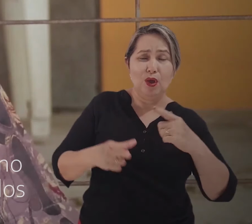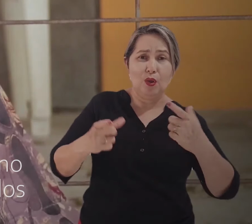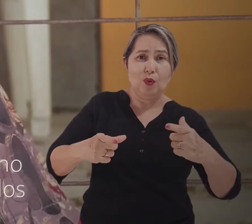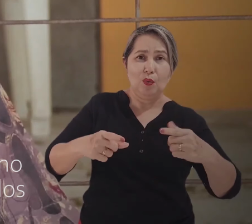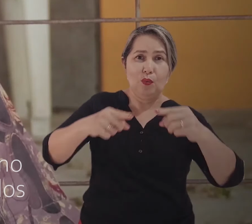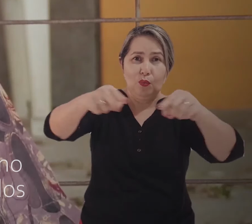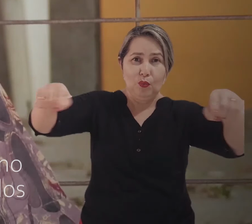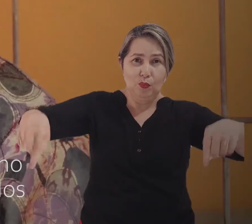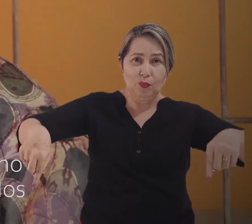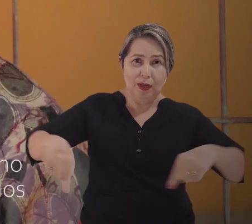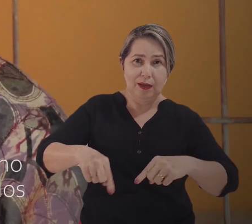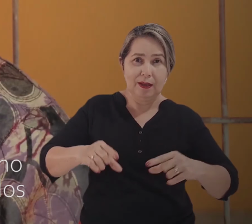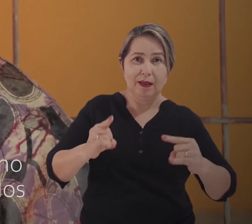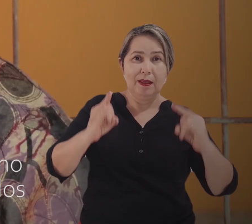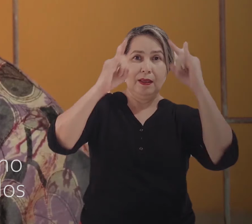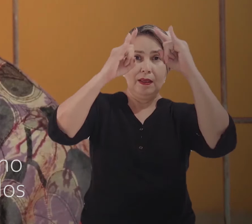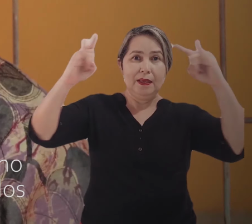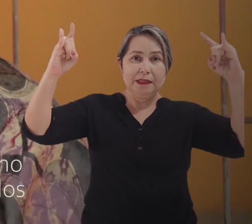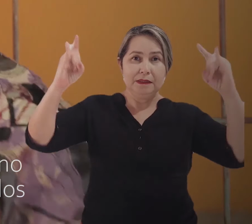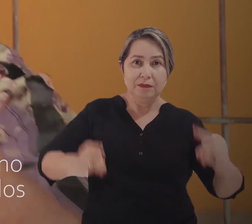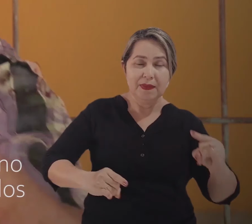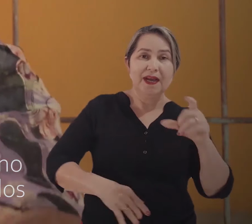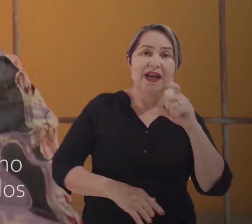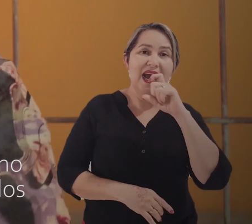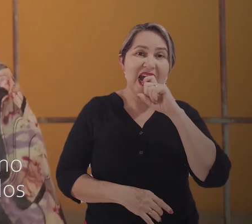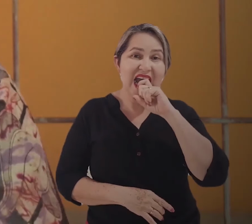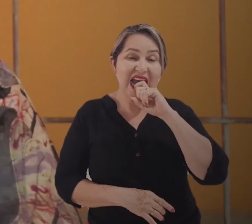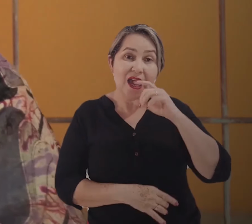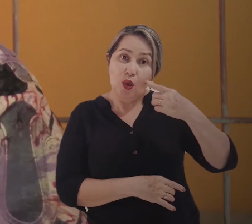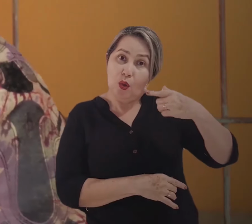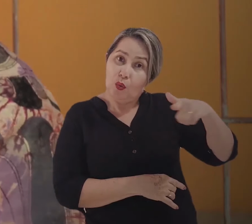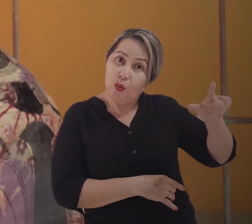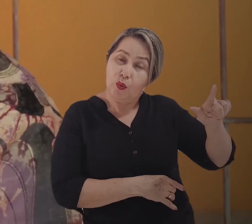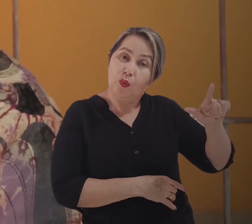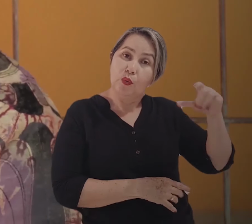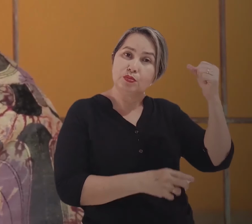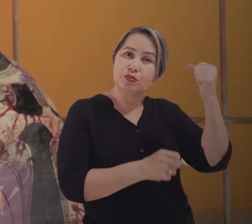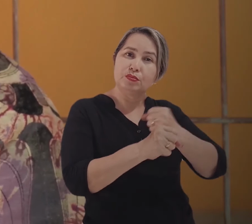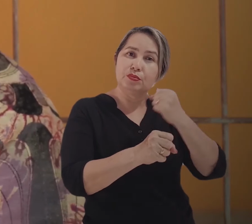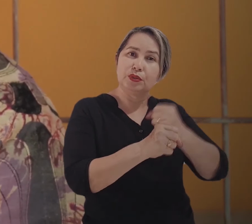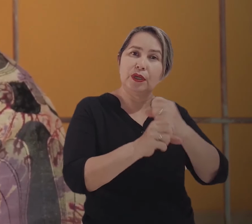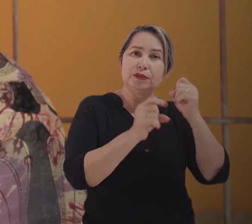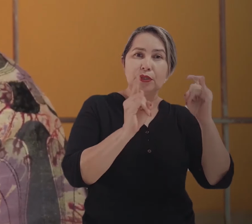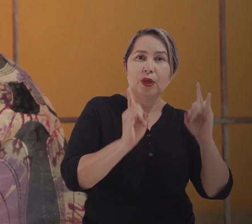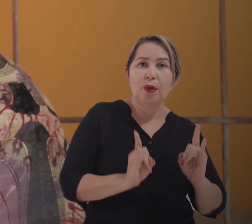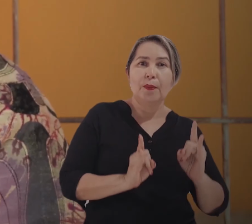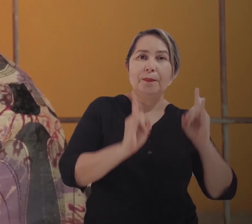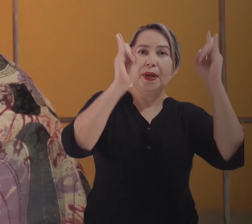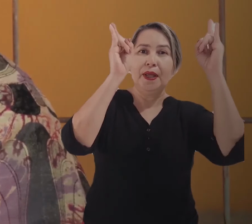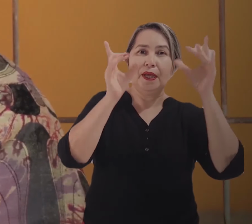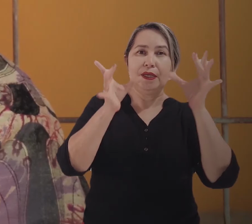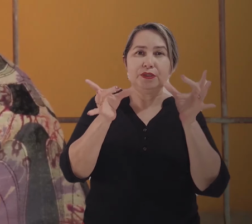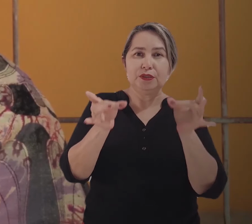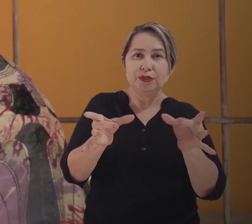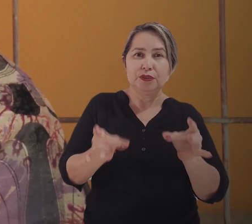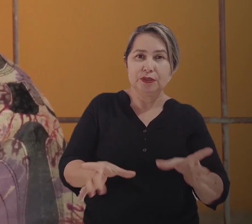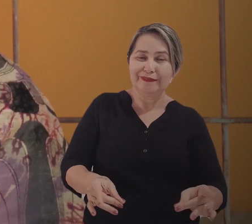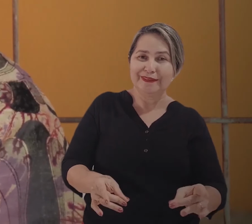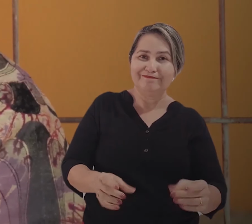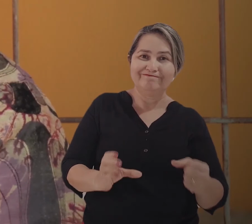castanha. E outros que foram construídos, mas já com prédios comerciais, com outras características.